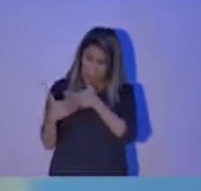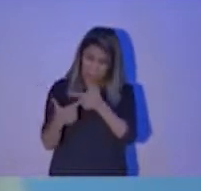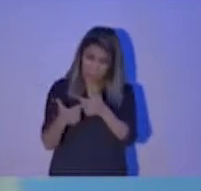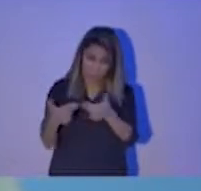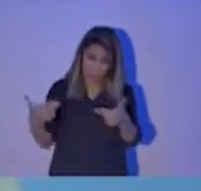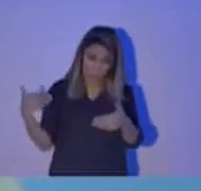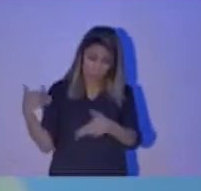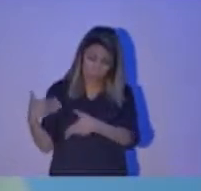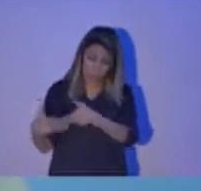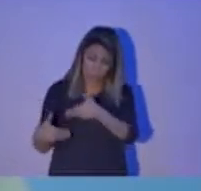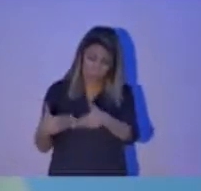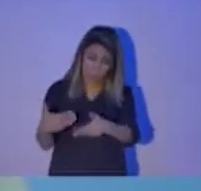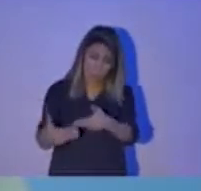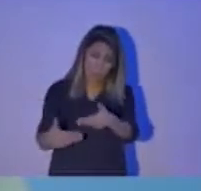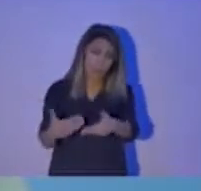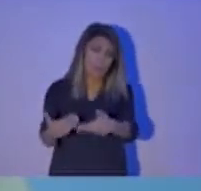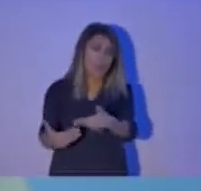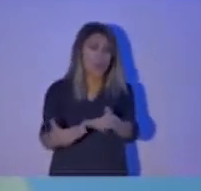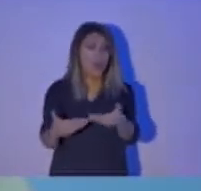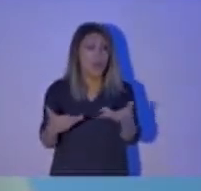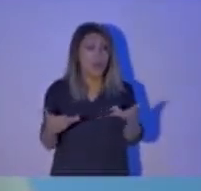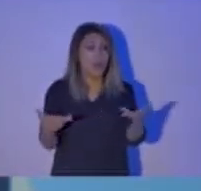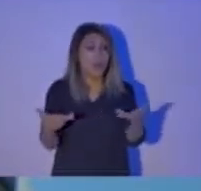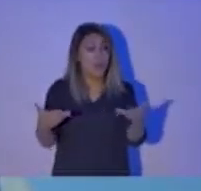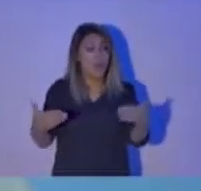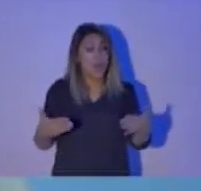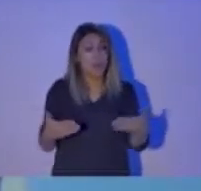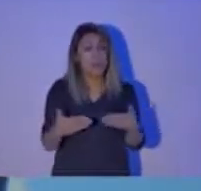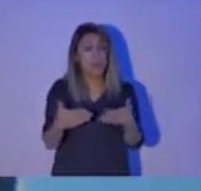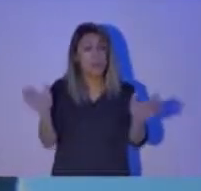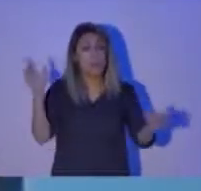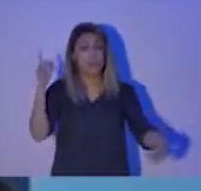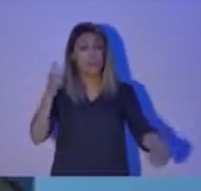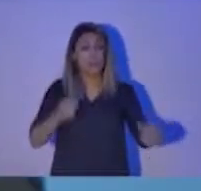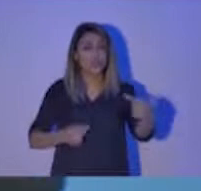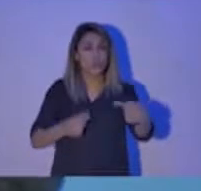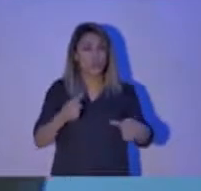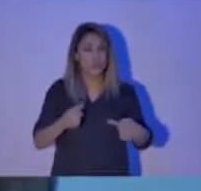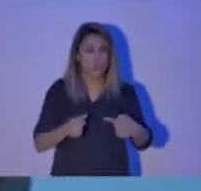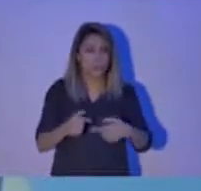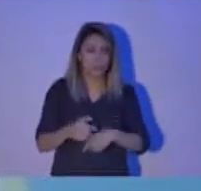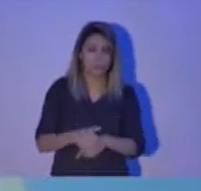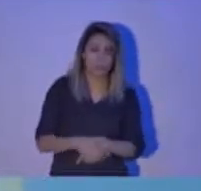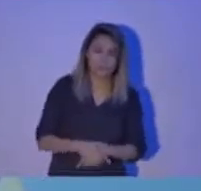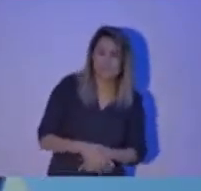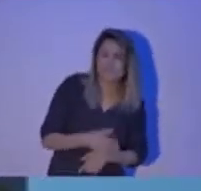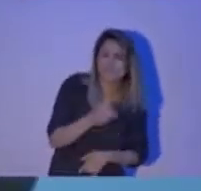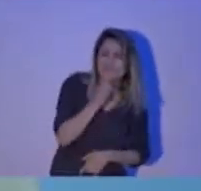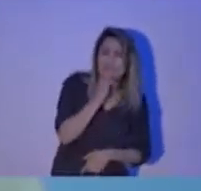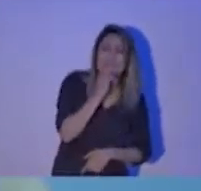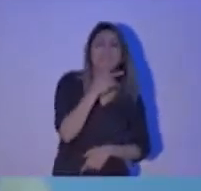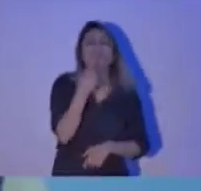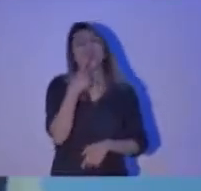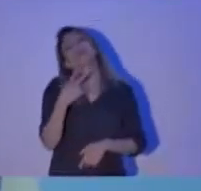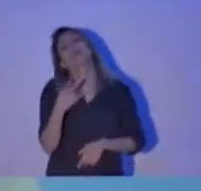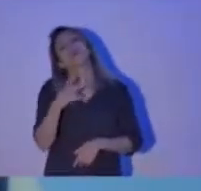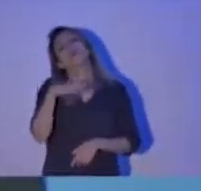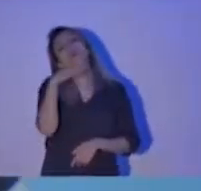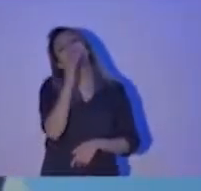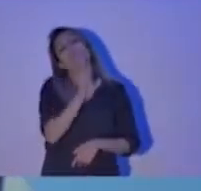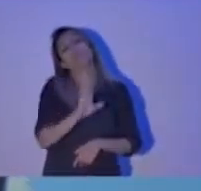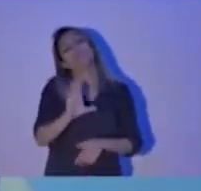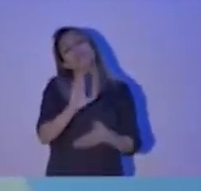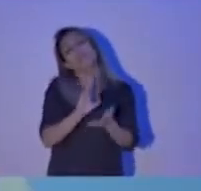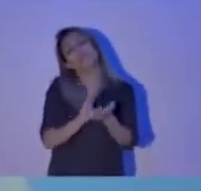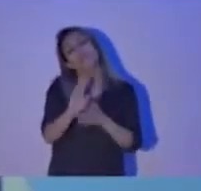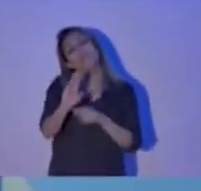Camila? Eu sempre me confronto muito com isso, quando fala, não, o Brasil investe 6% do PIB em educação, ou 7% do PIB em educação,